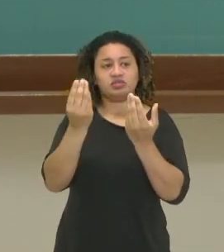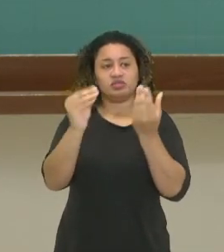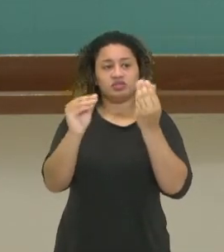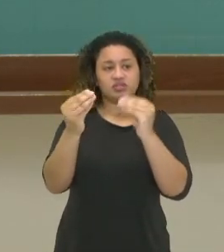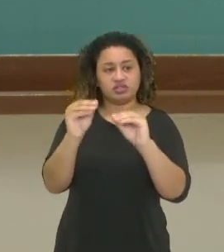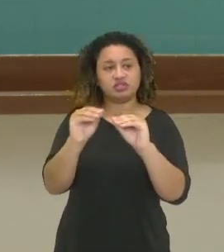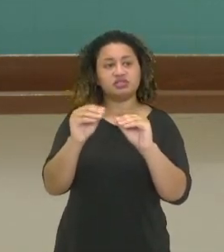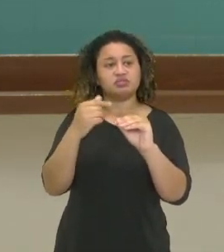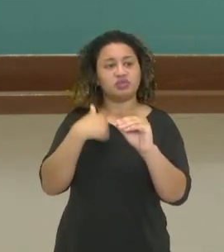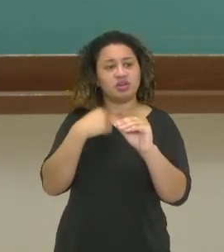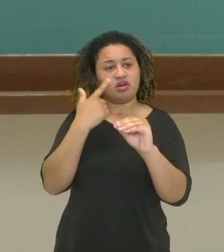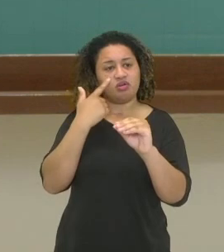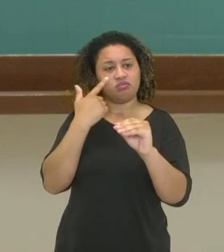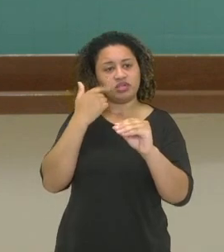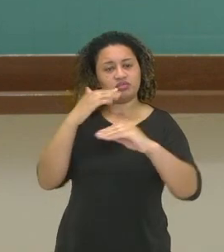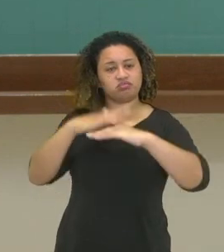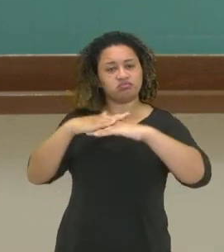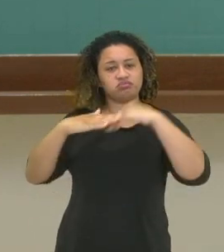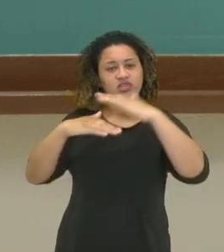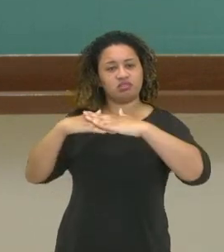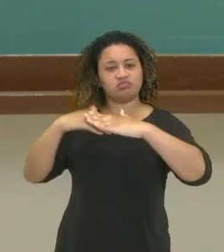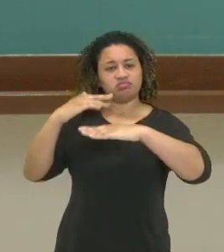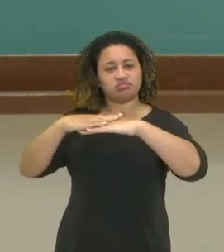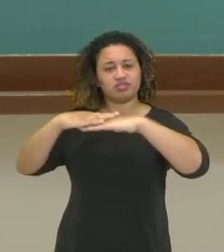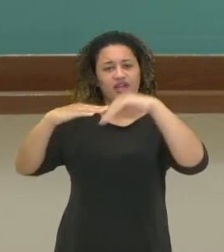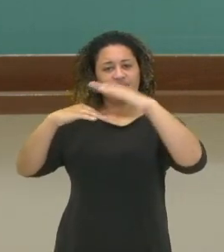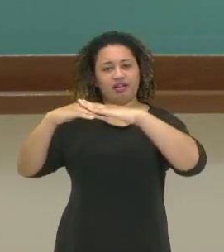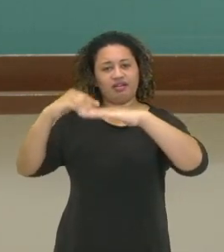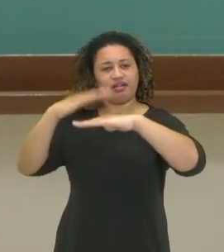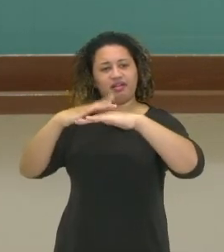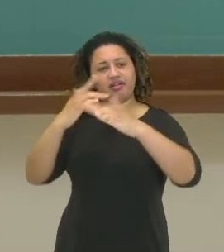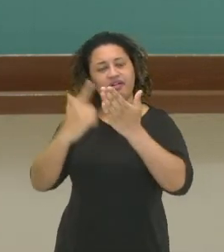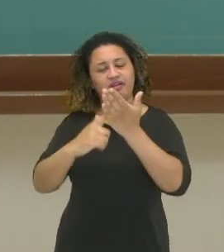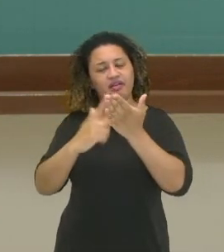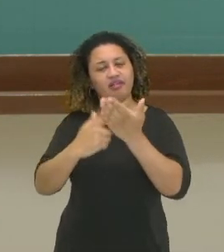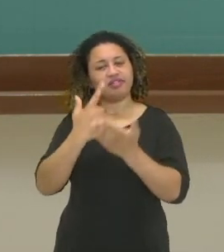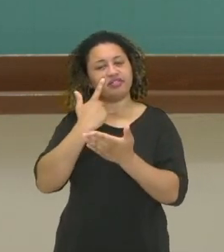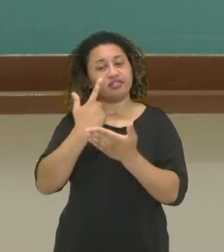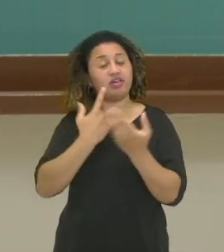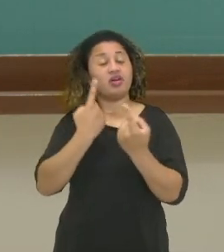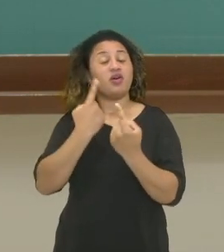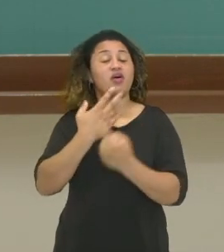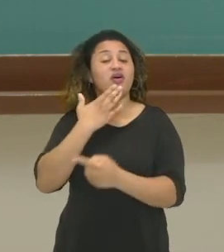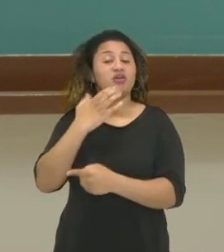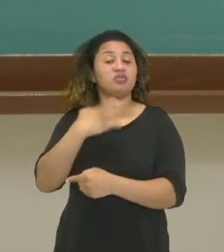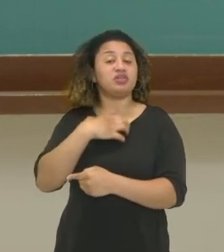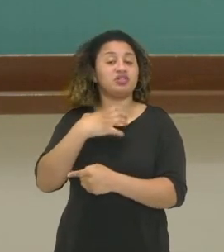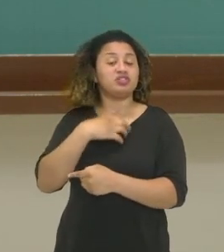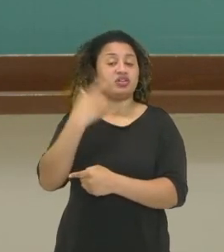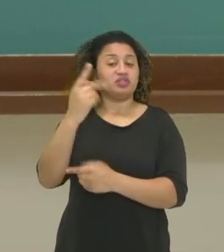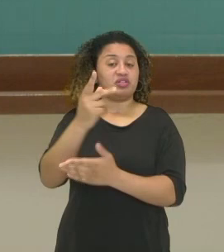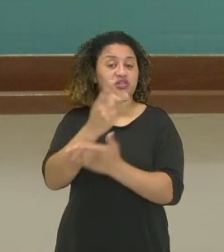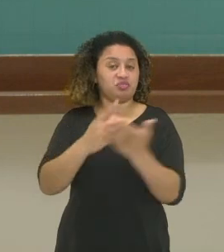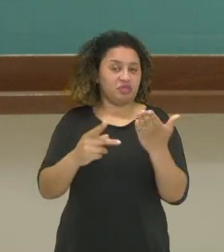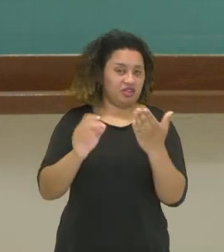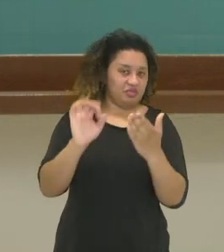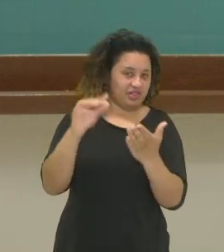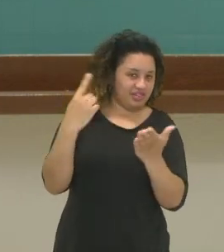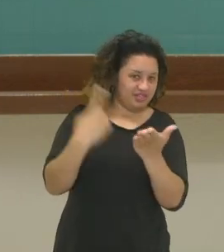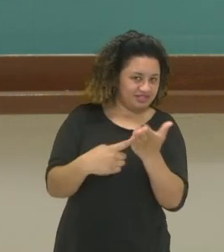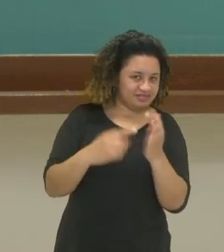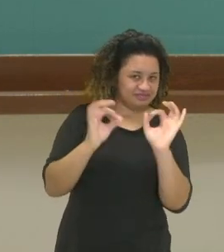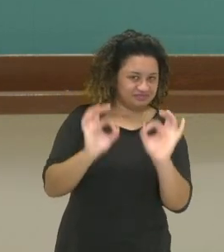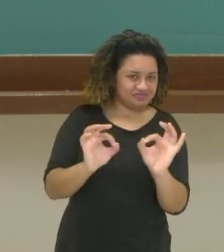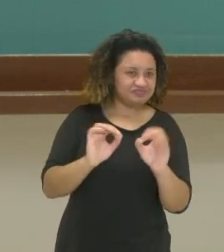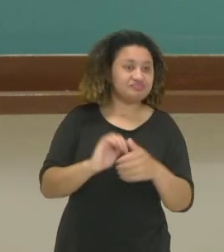Então, vai empilhando assim e vendo qual melhor fica no seu poema de lombada, combinado? Com